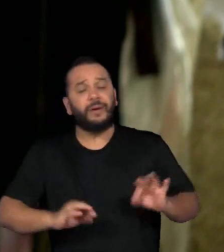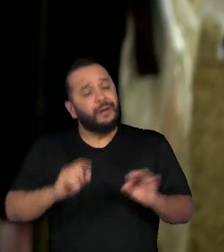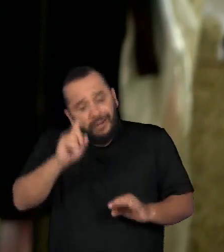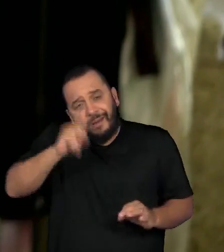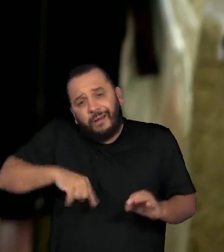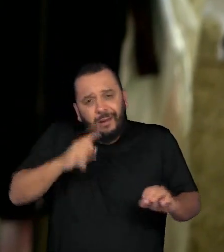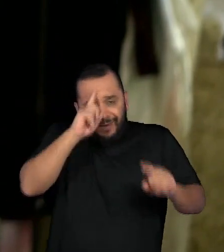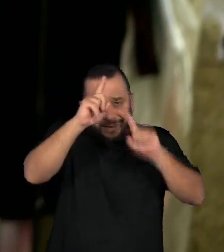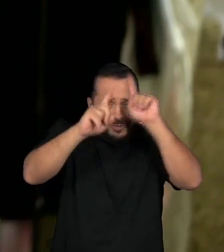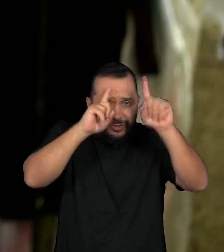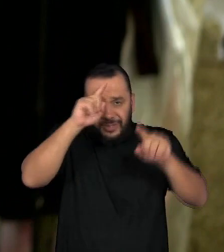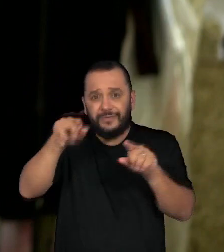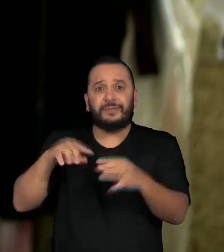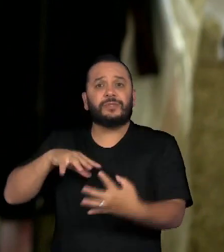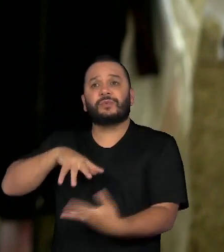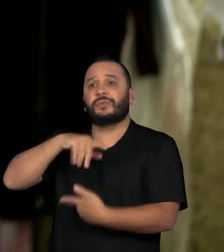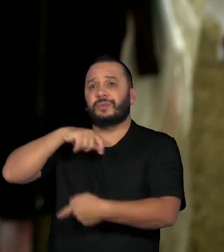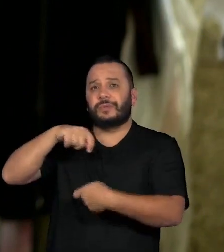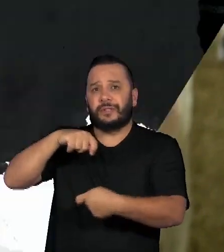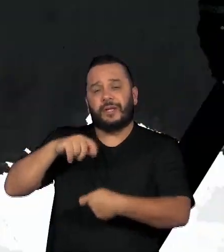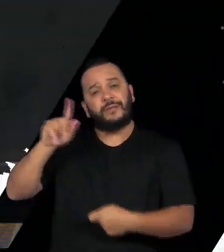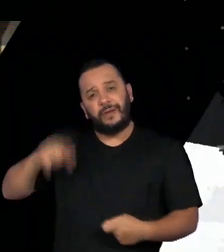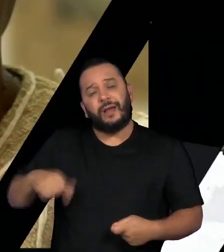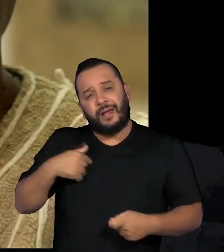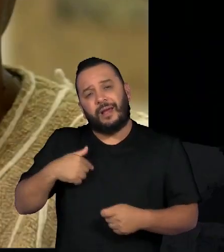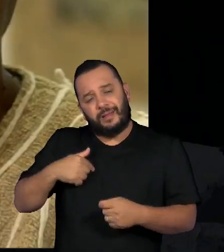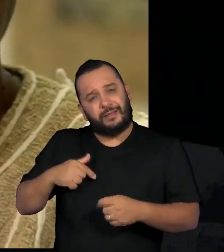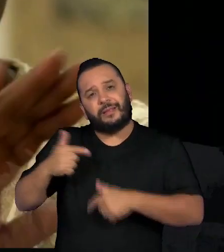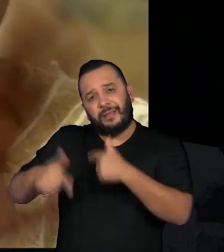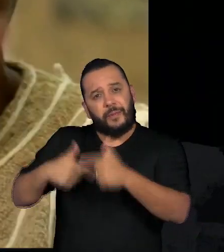que nada mais é que o trabalho de retalho.